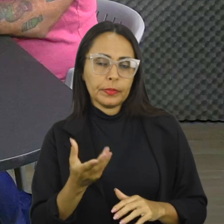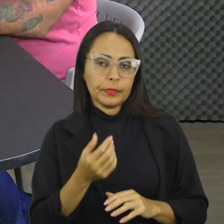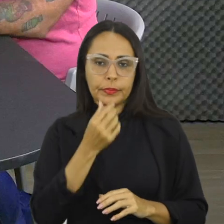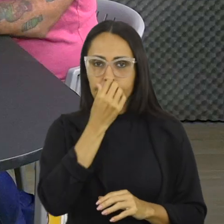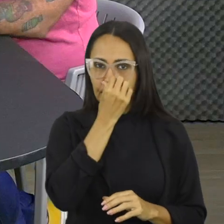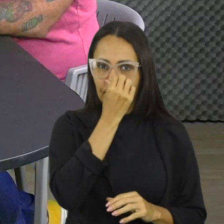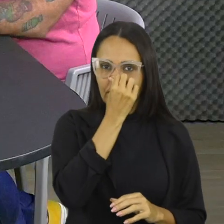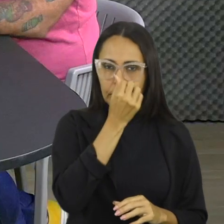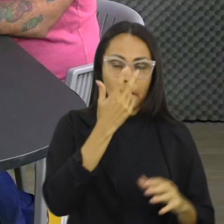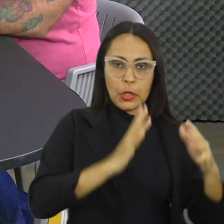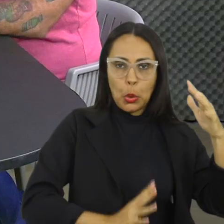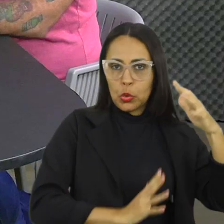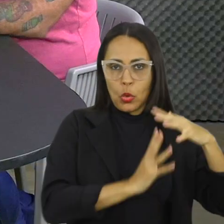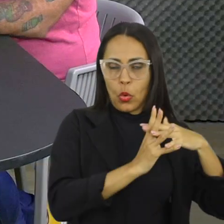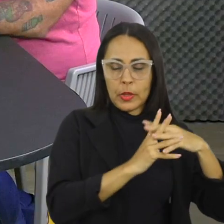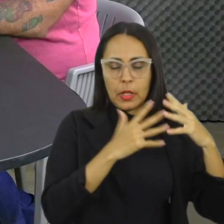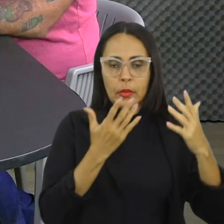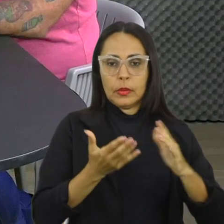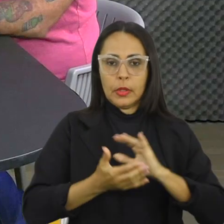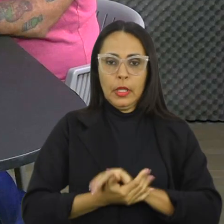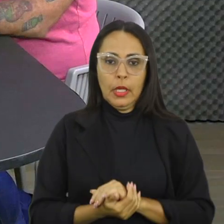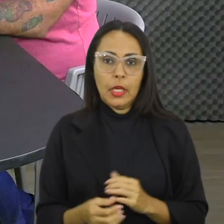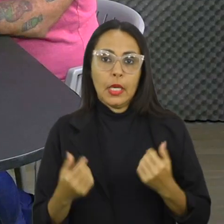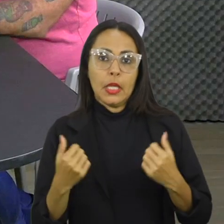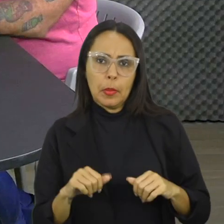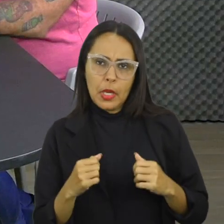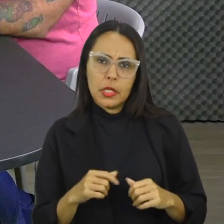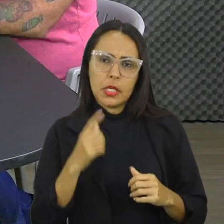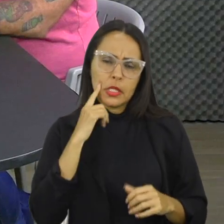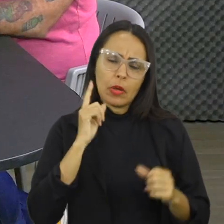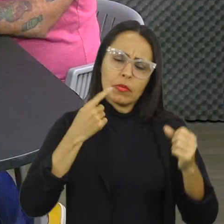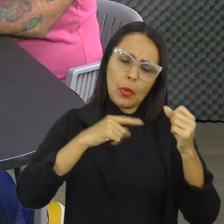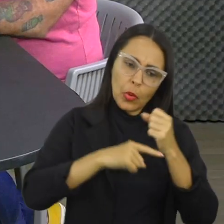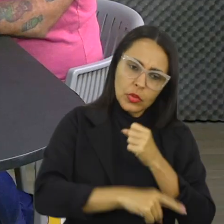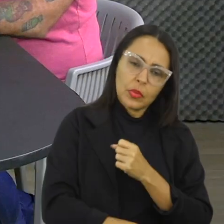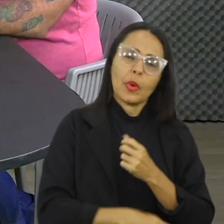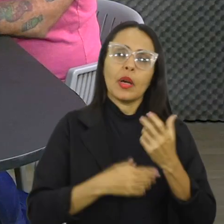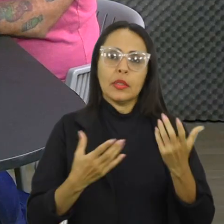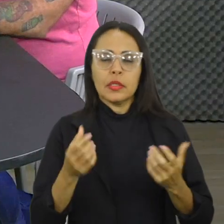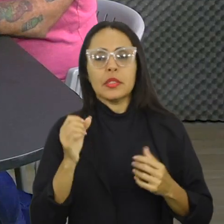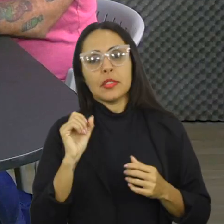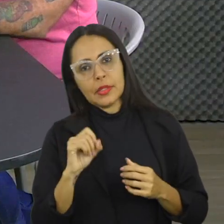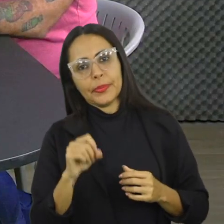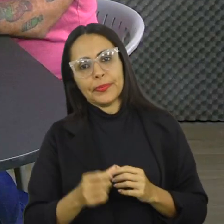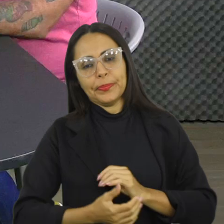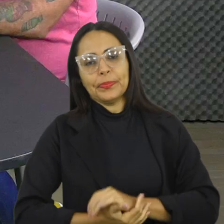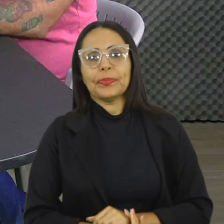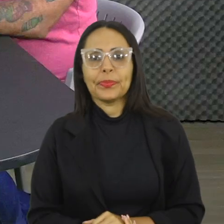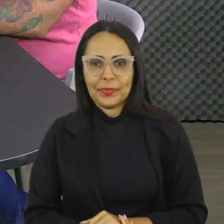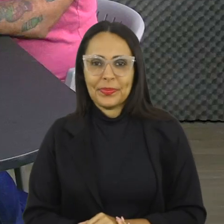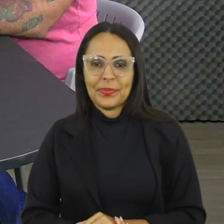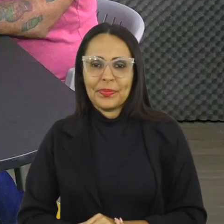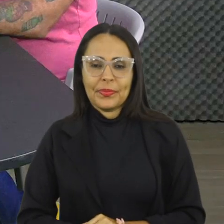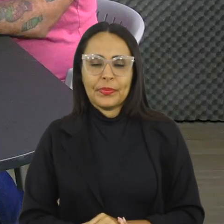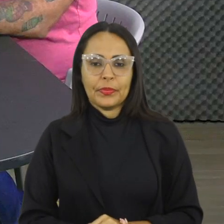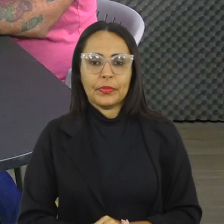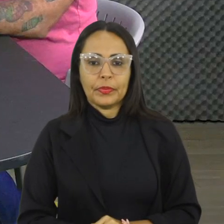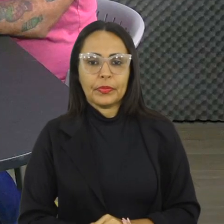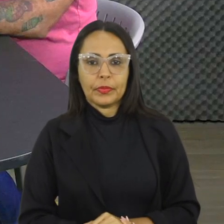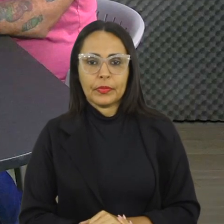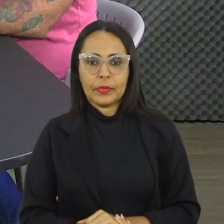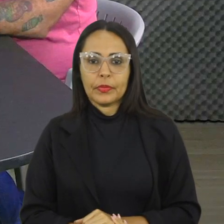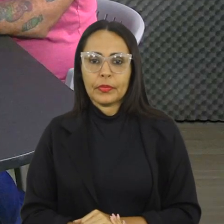não se sobressairá. Ele não será um artista. Ele precisa de algo mais, né? Ele precisa de alma mesmo, colocar um pouco da vida dele ali